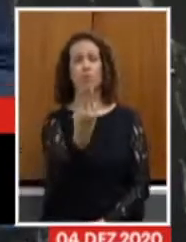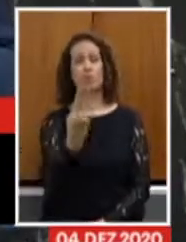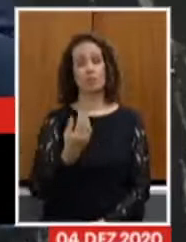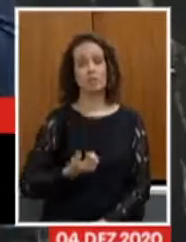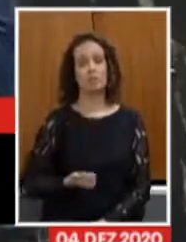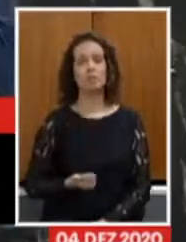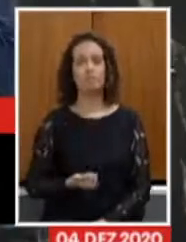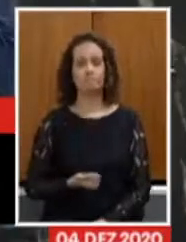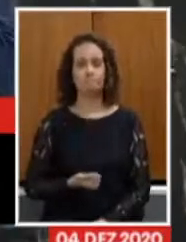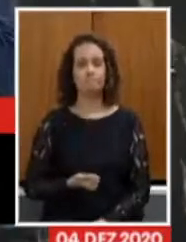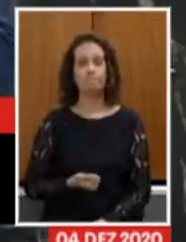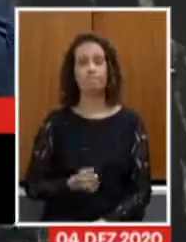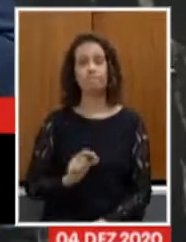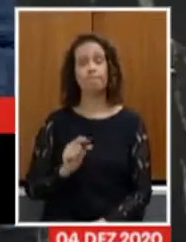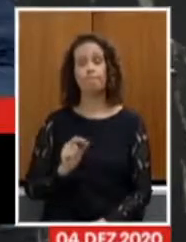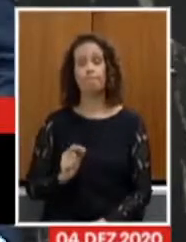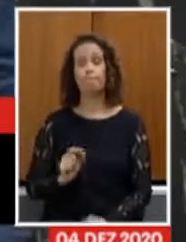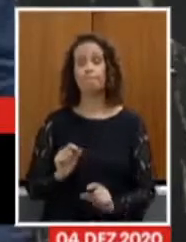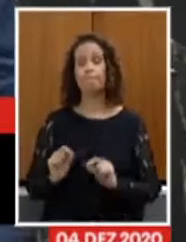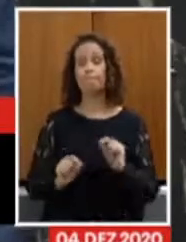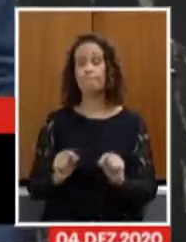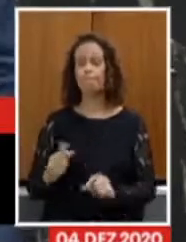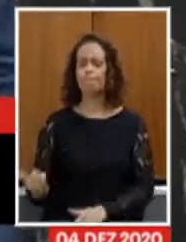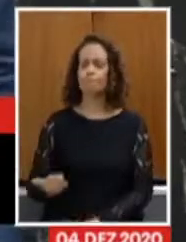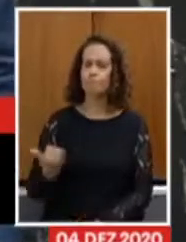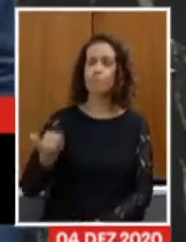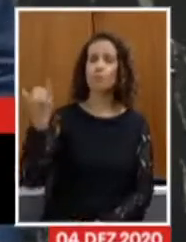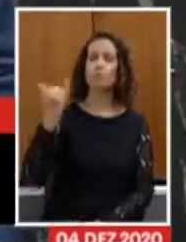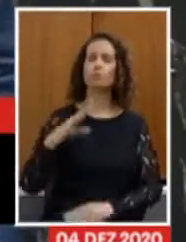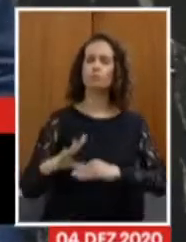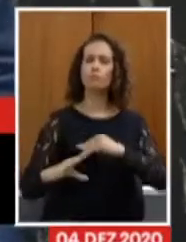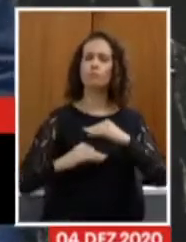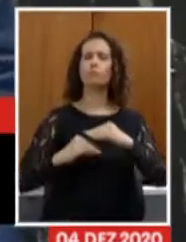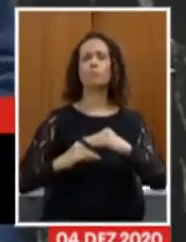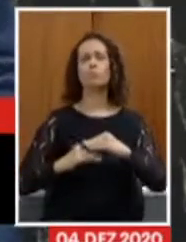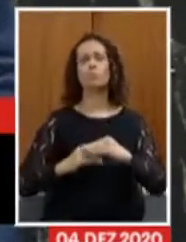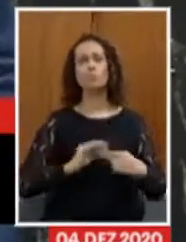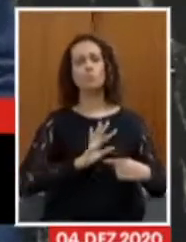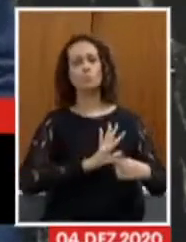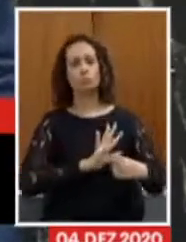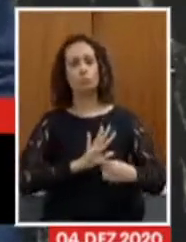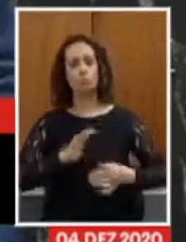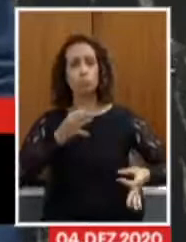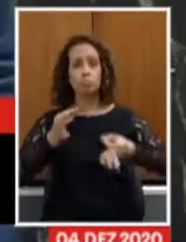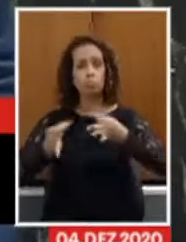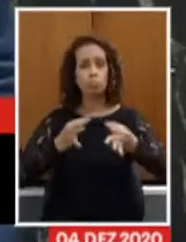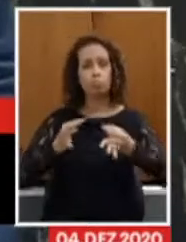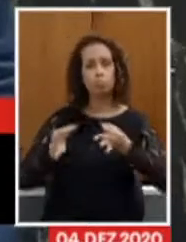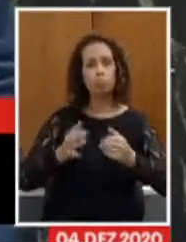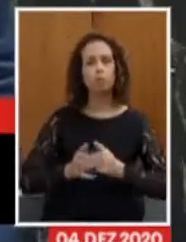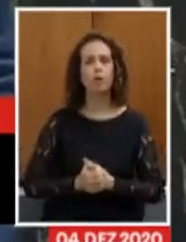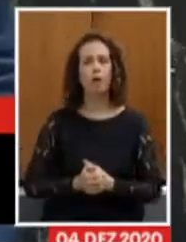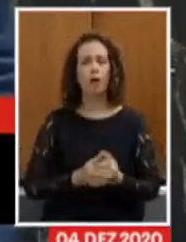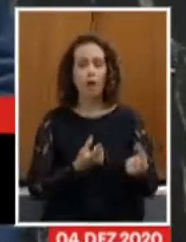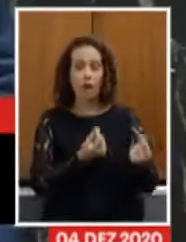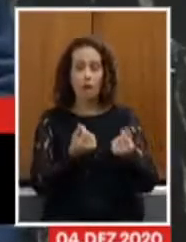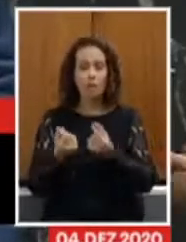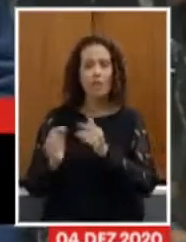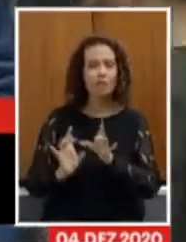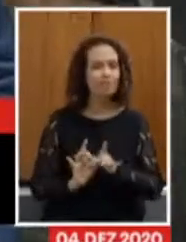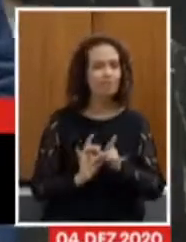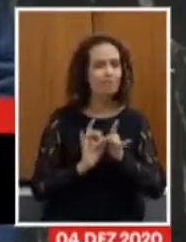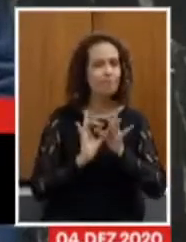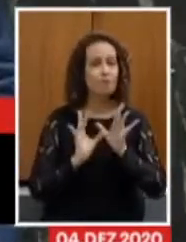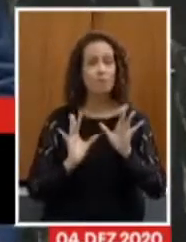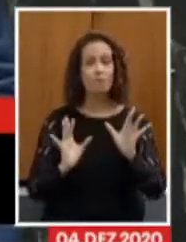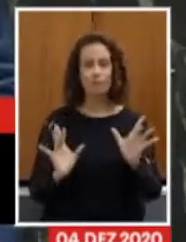que pese a importância das emendas em discussão, não há recursos disponíveis para